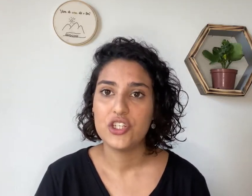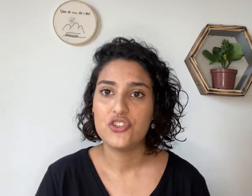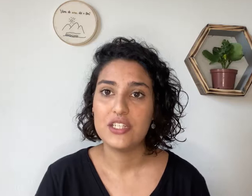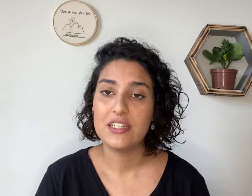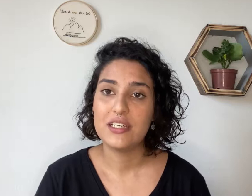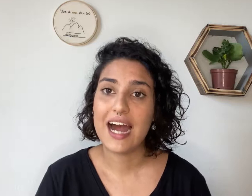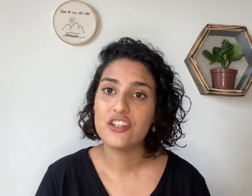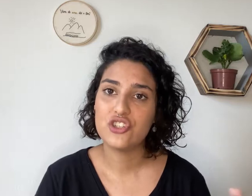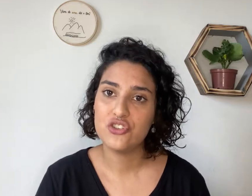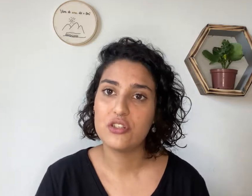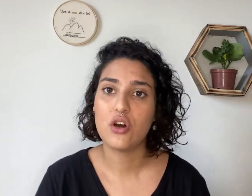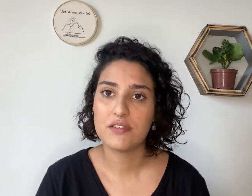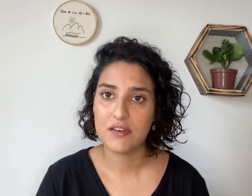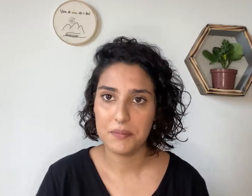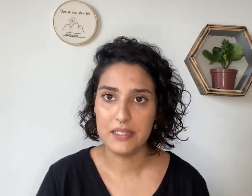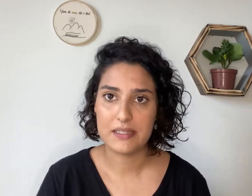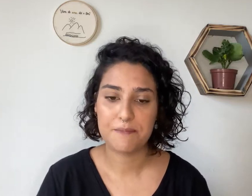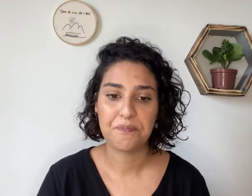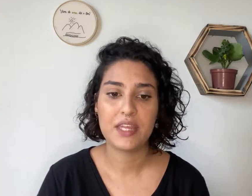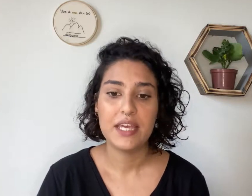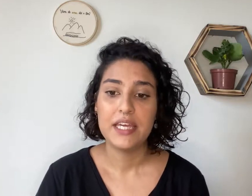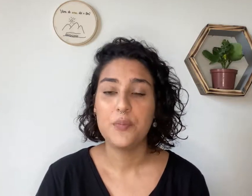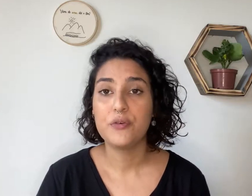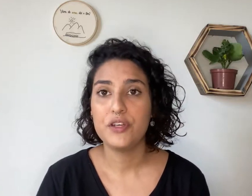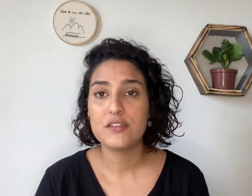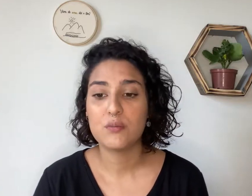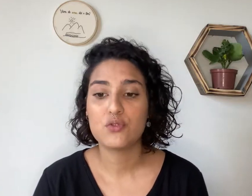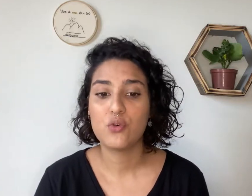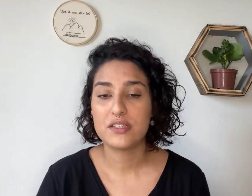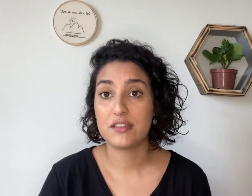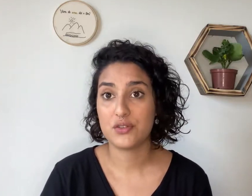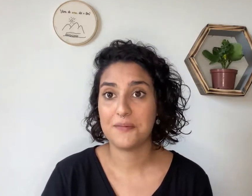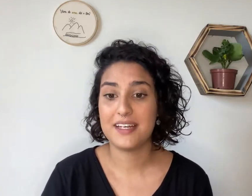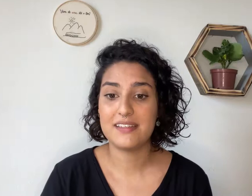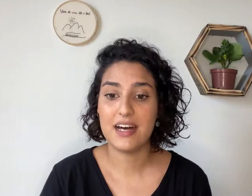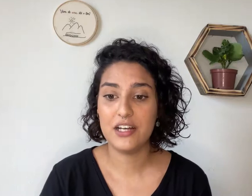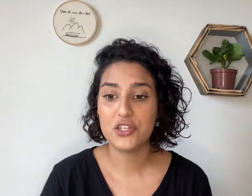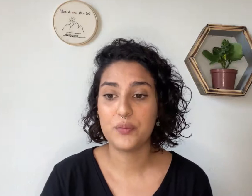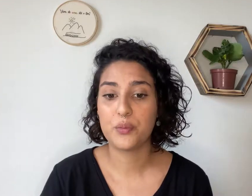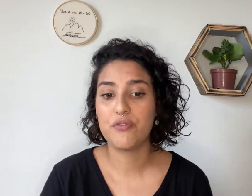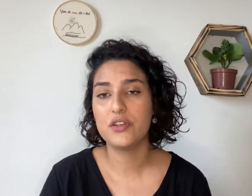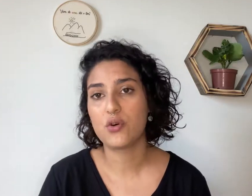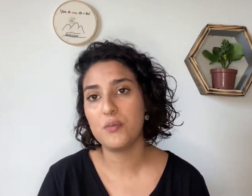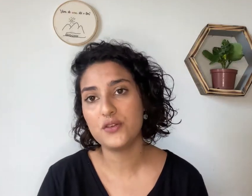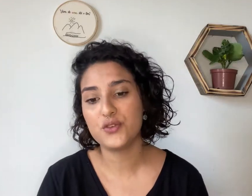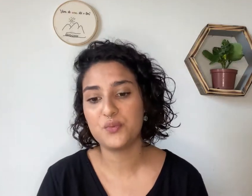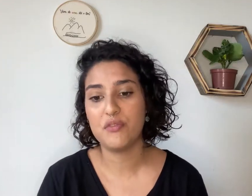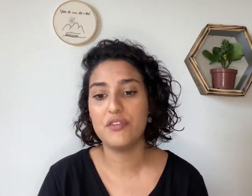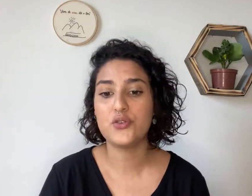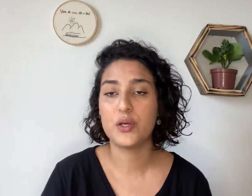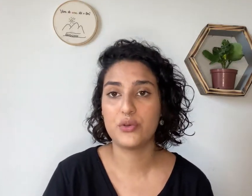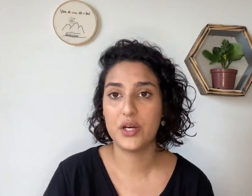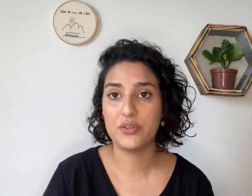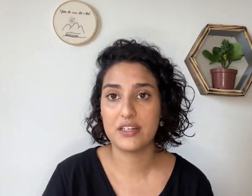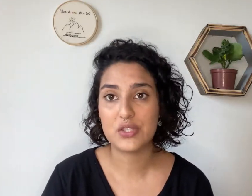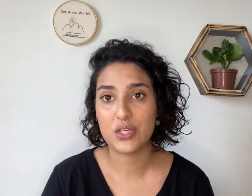capacidade de atingir novas famílias. E por fim, nós temos o concurso internacional Maré Cidade, que foi promovido no começo de